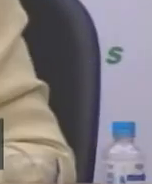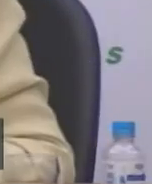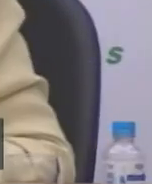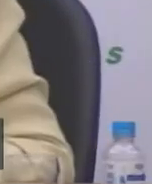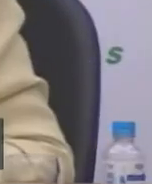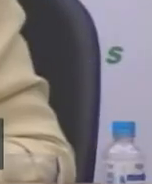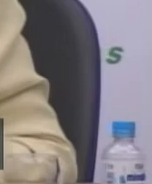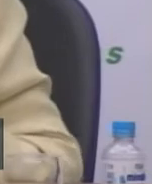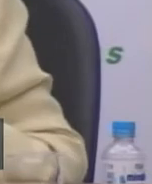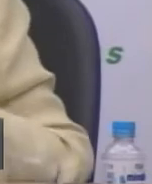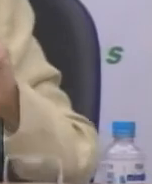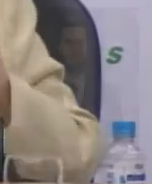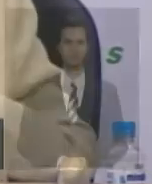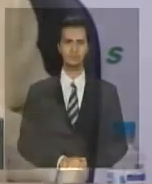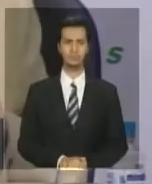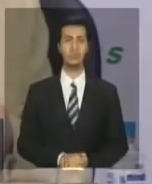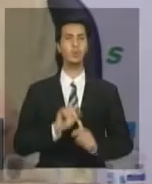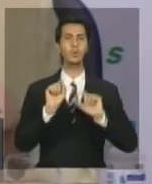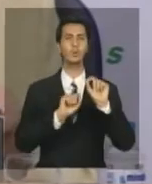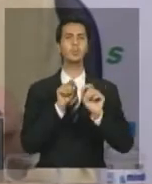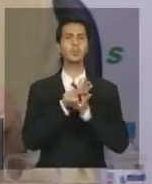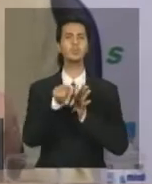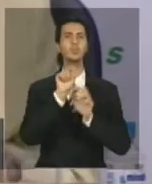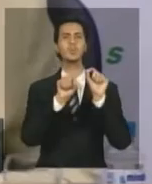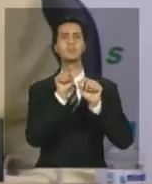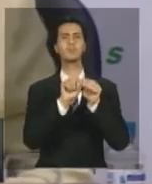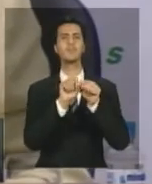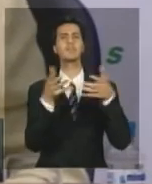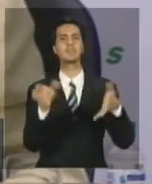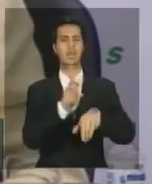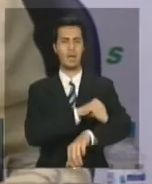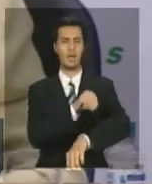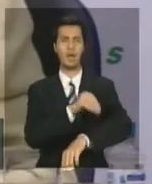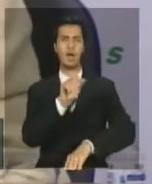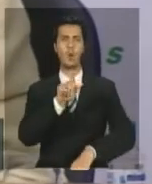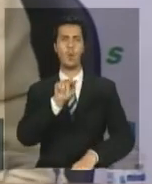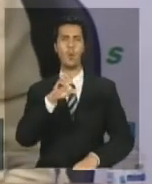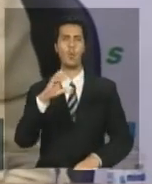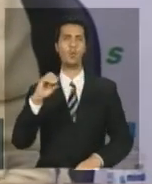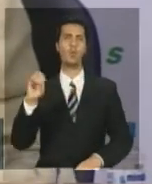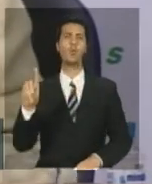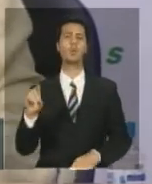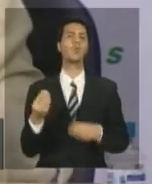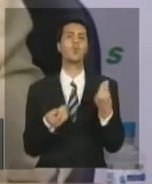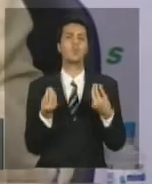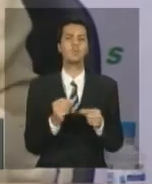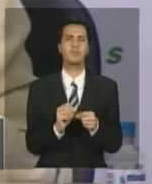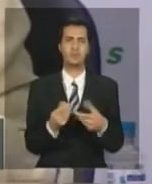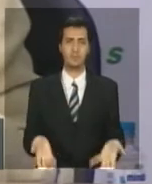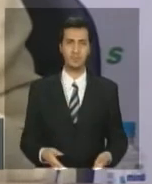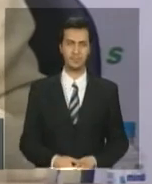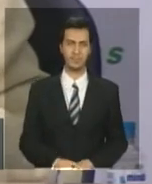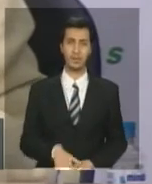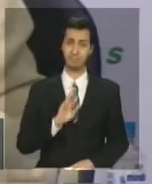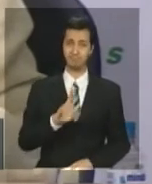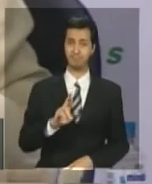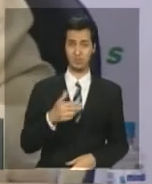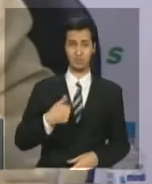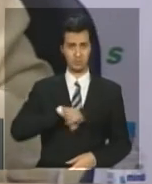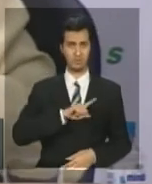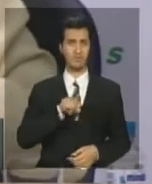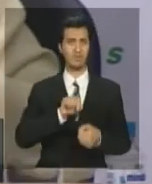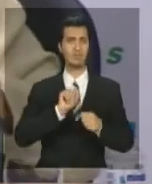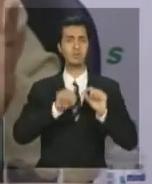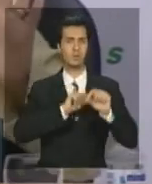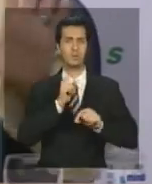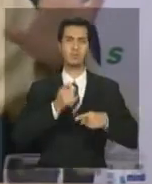pergunta. Nós vamos fazer por razões econômicas, né? Então, você veja bem, tem uma demanda gigante.